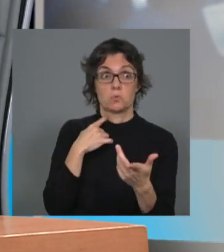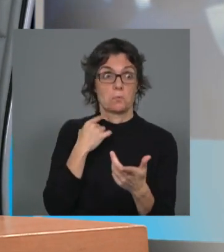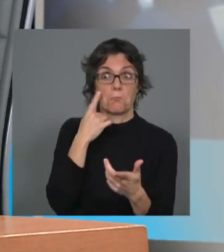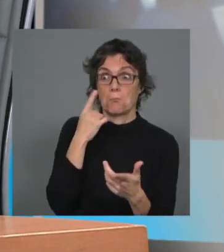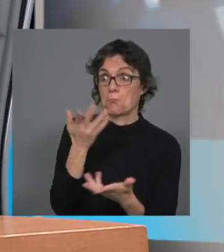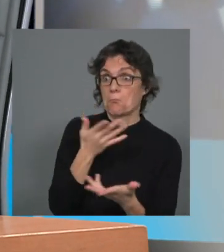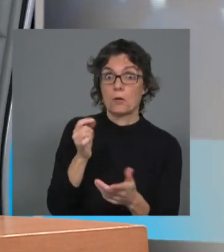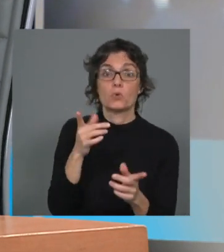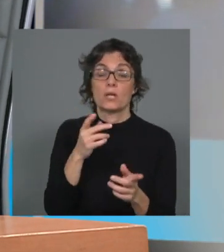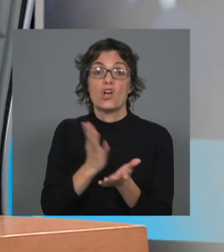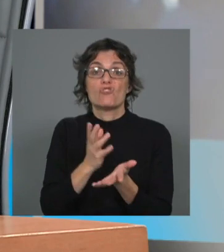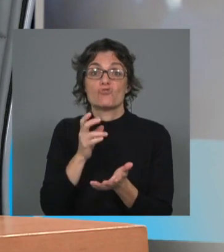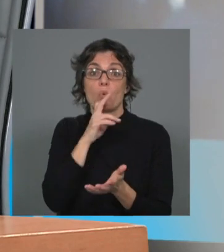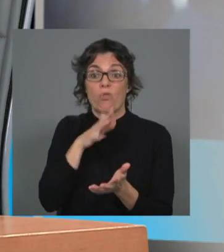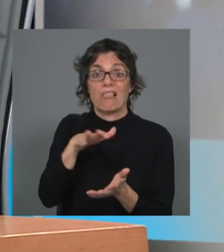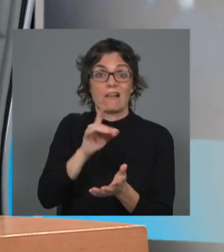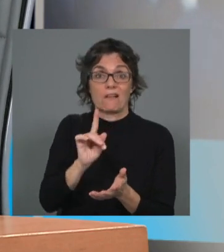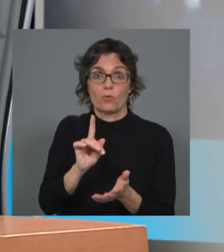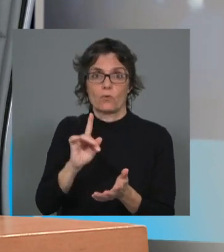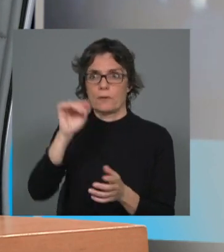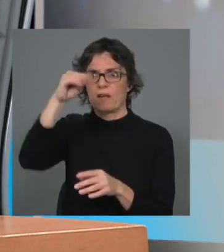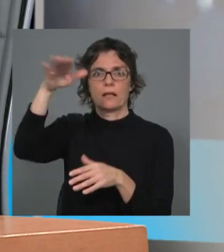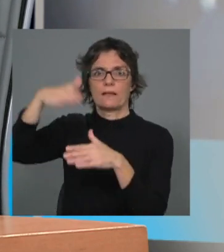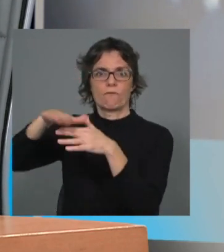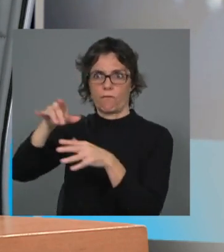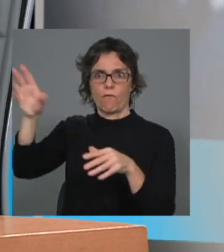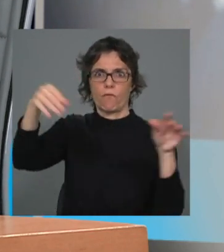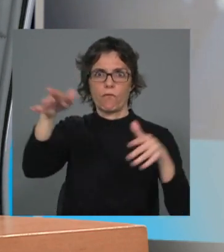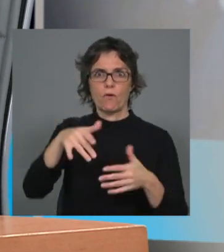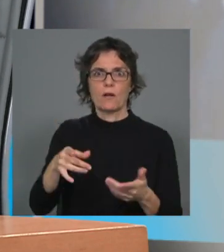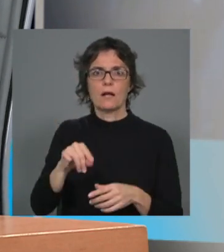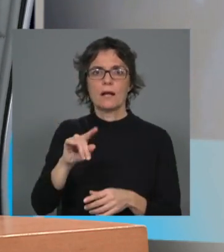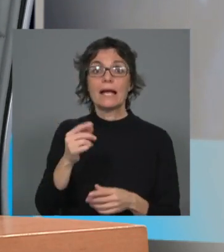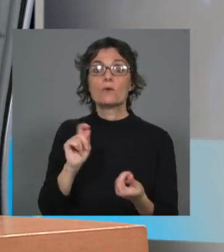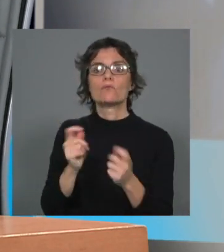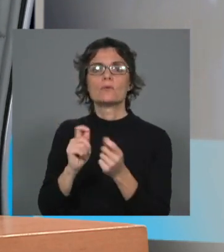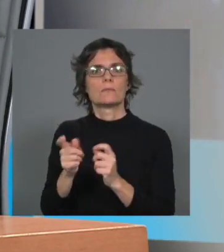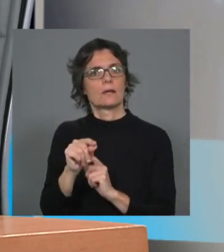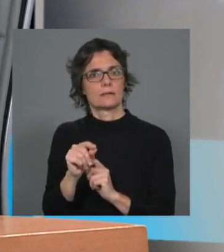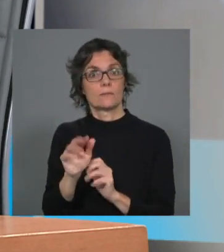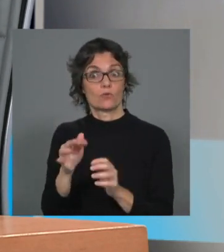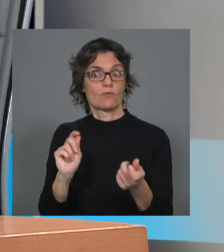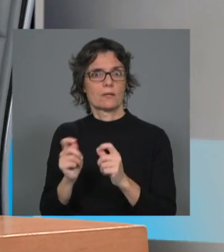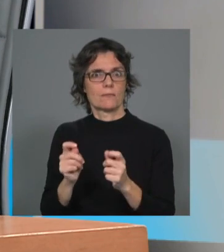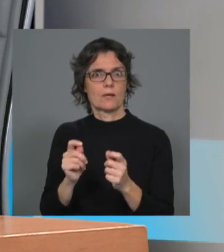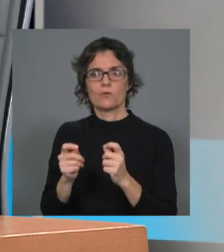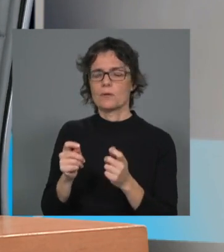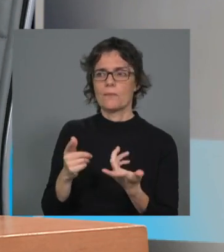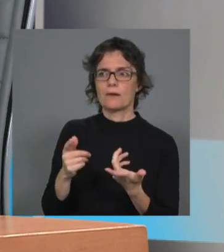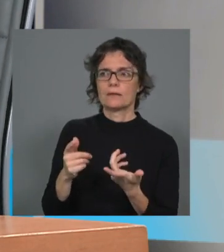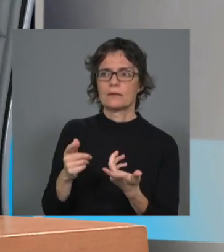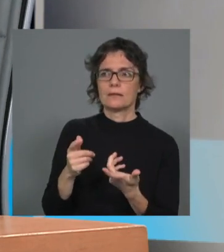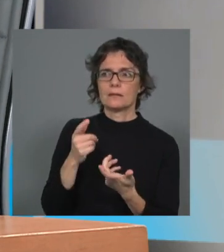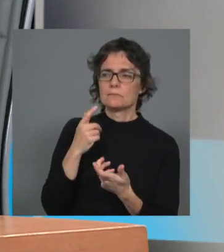do Rato, e depois, na realidade, com os debates, porque no fim há sempre um debate e as pessoas fazem